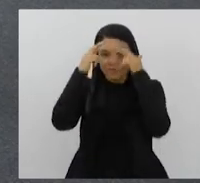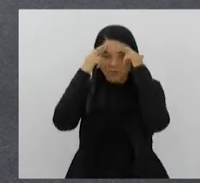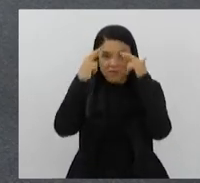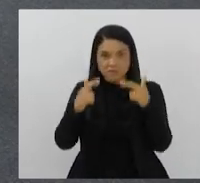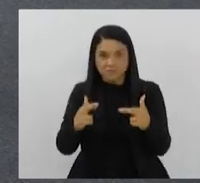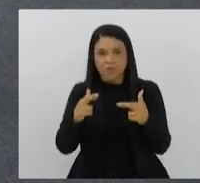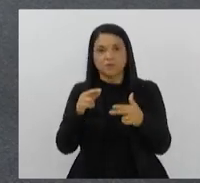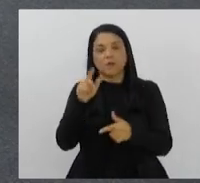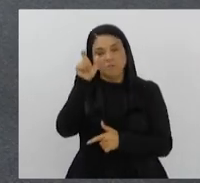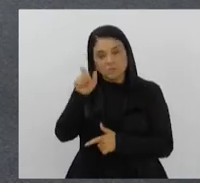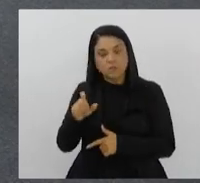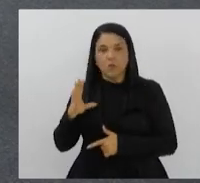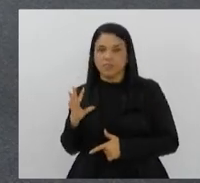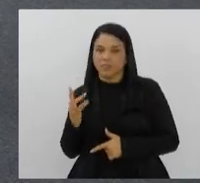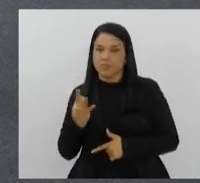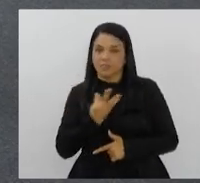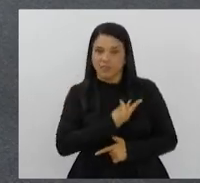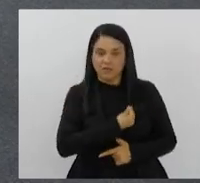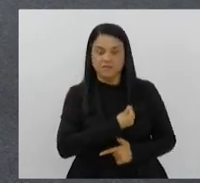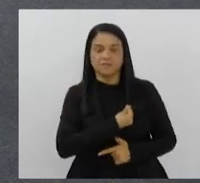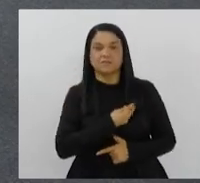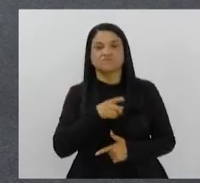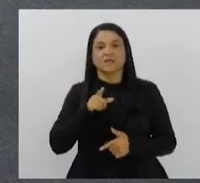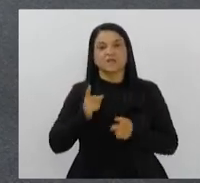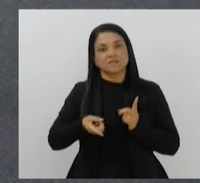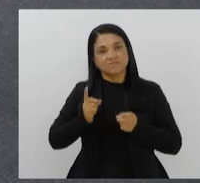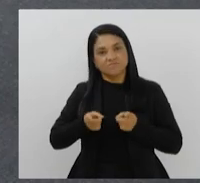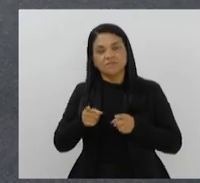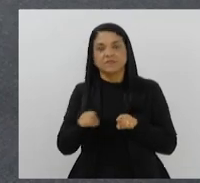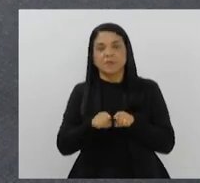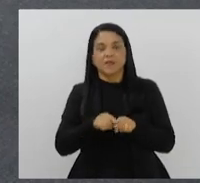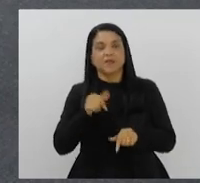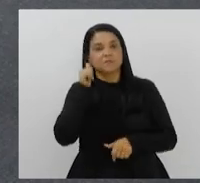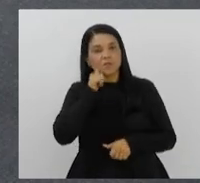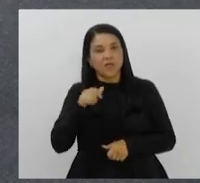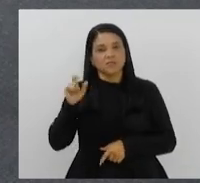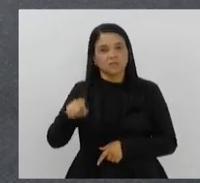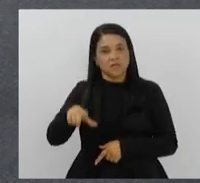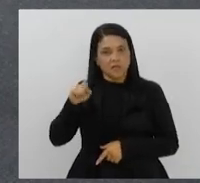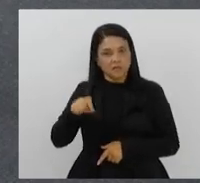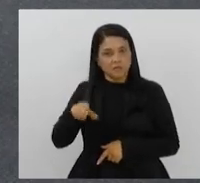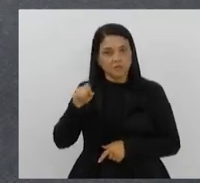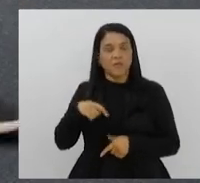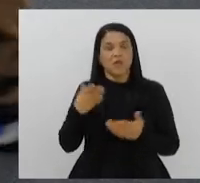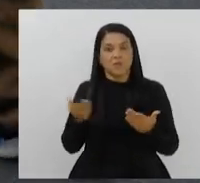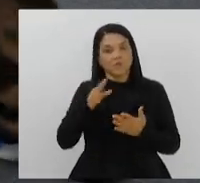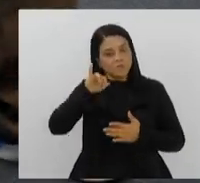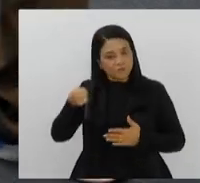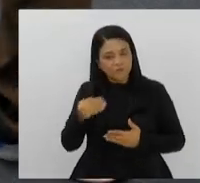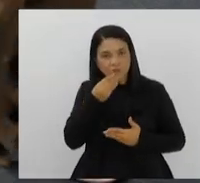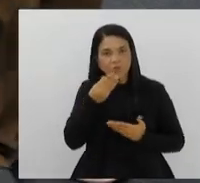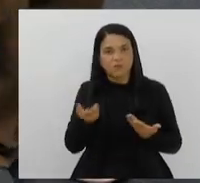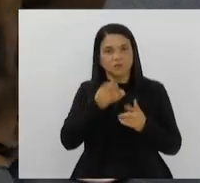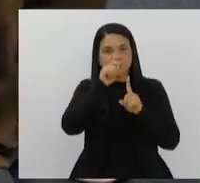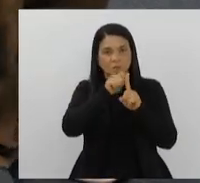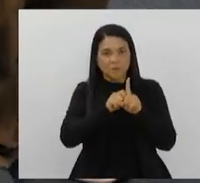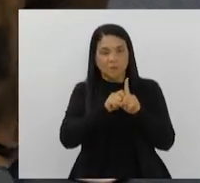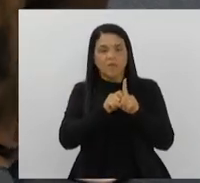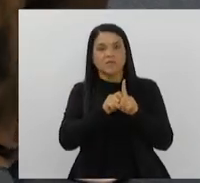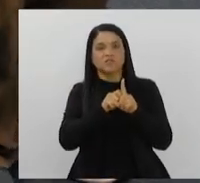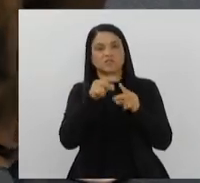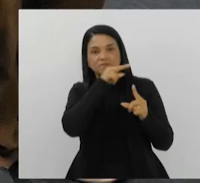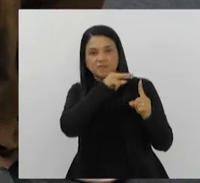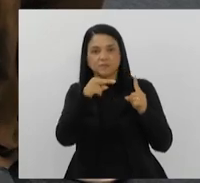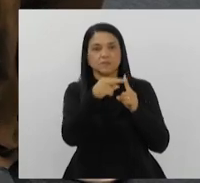respeito a pessoas transexuais, travestis, mulheres lésbicas, aproveitando, inclusive, que nós estamos no mês da visibilidade lésbica,